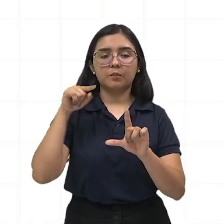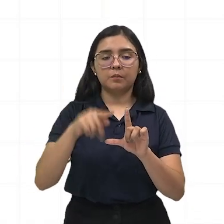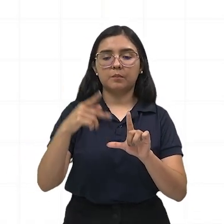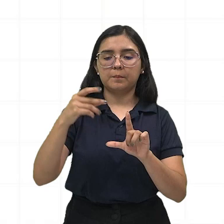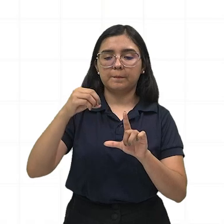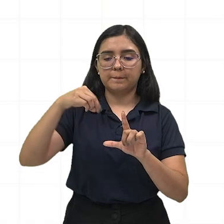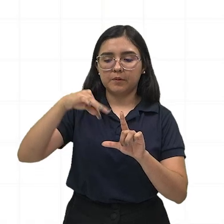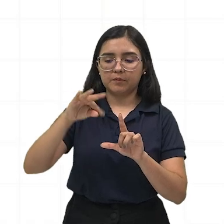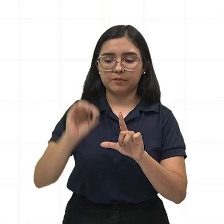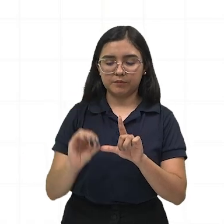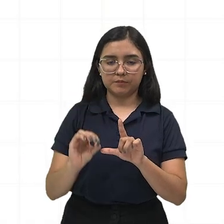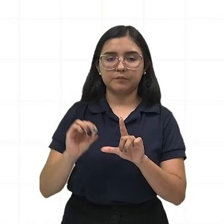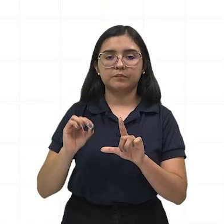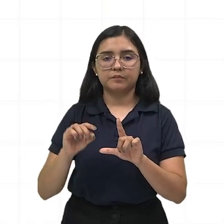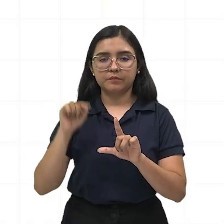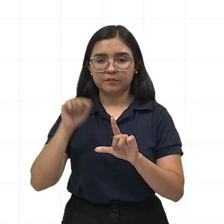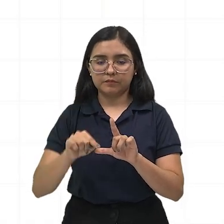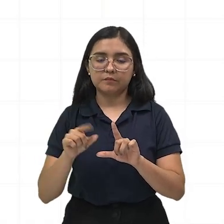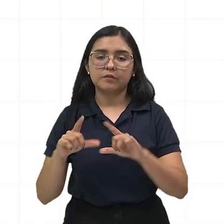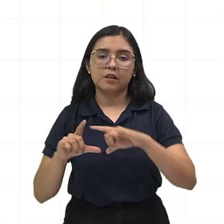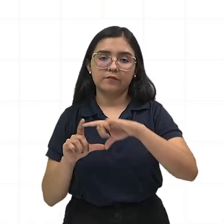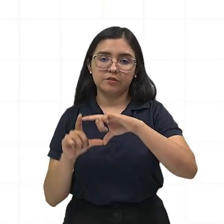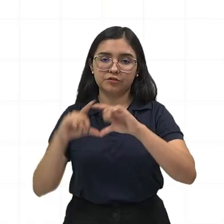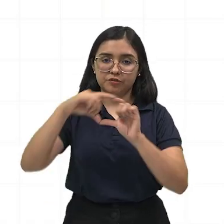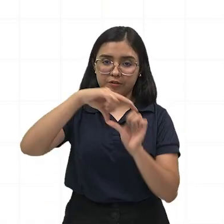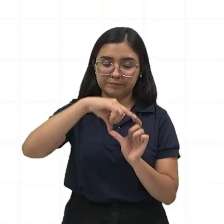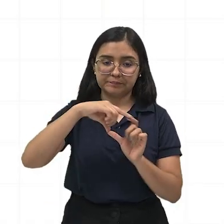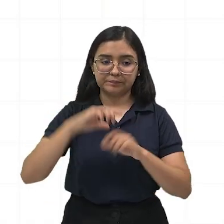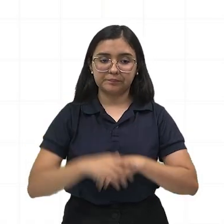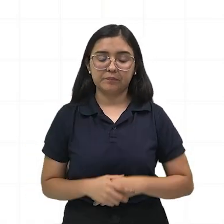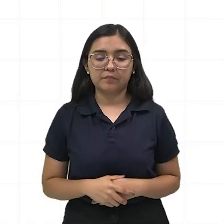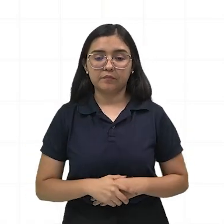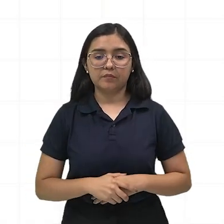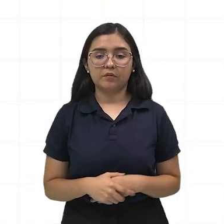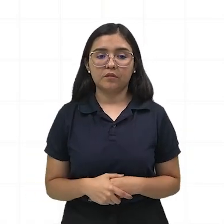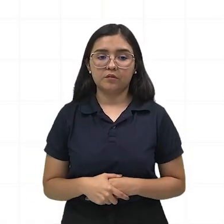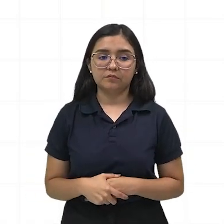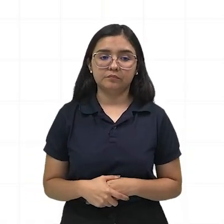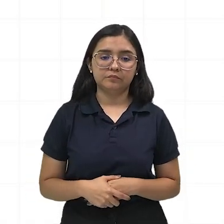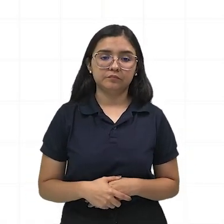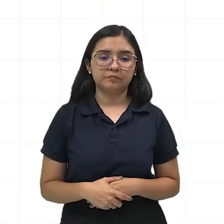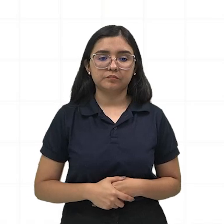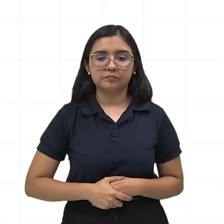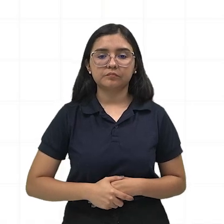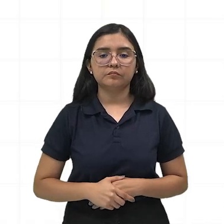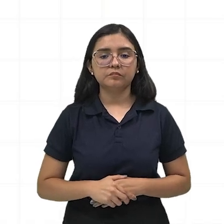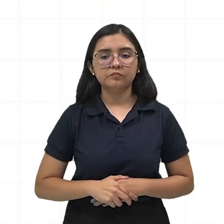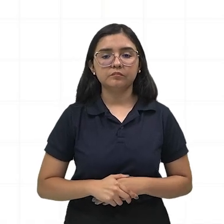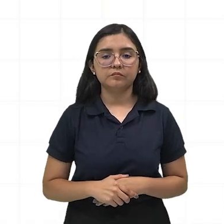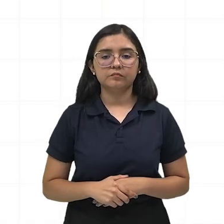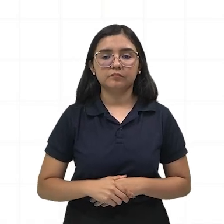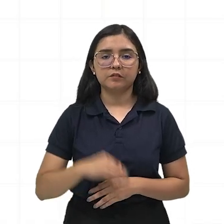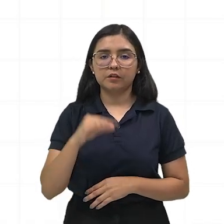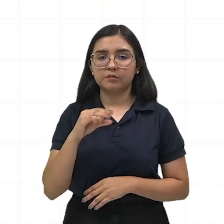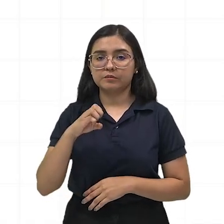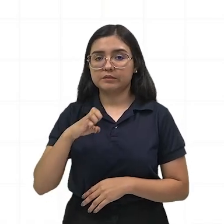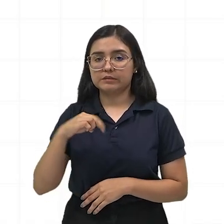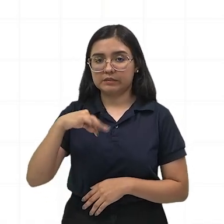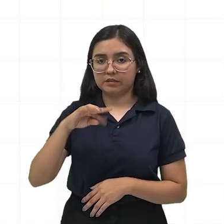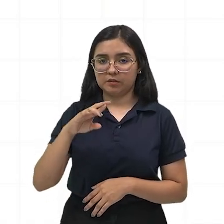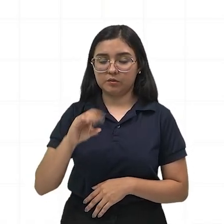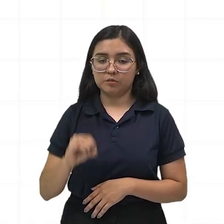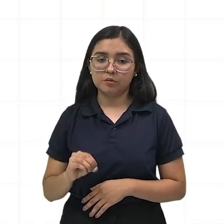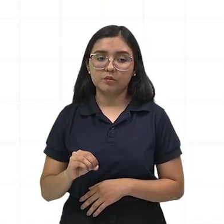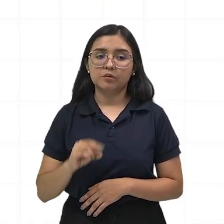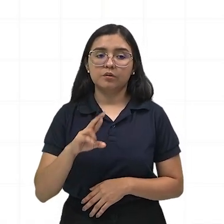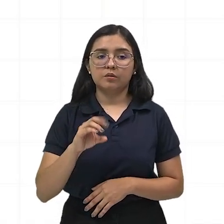vai fixar e vai fazer o giro dessa imagem, né? Então, chamando de centro de rotação. Para realizar a